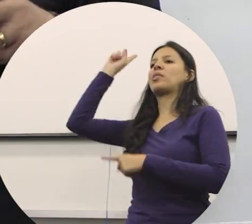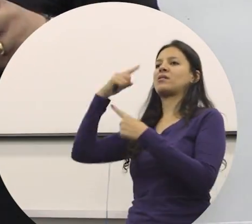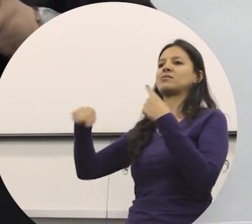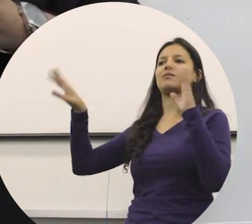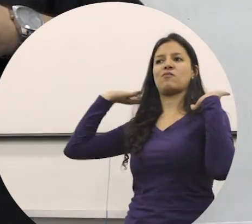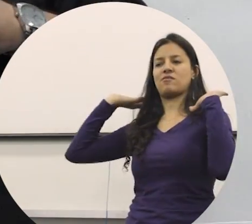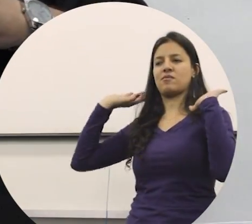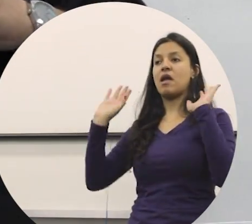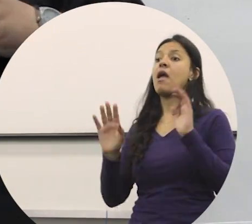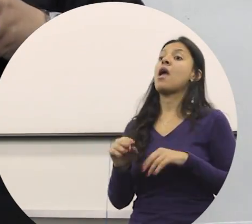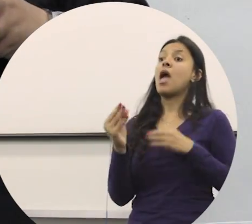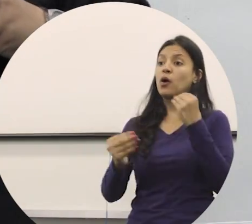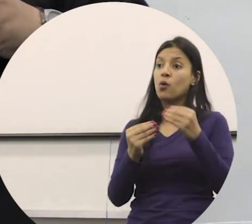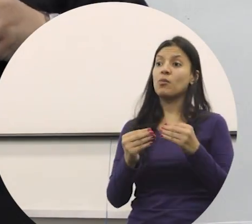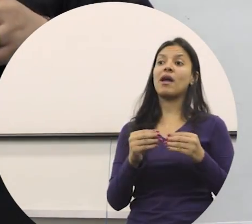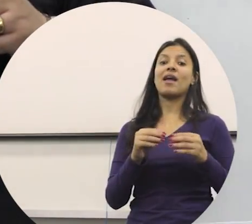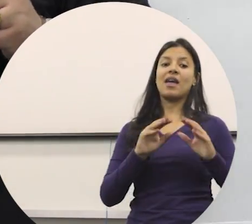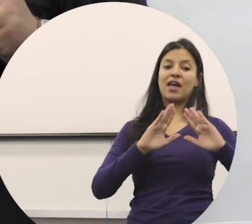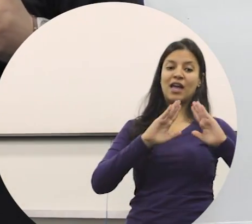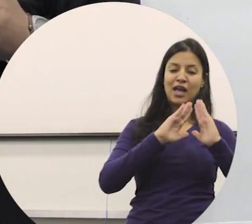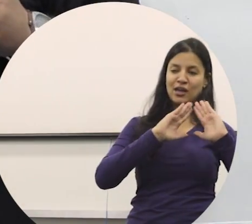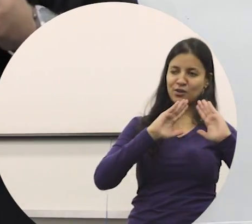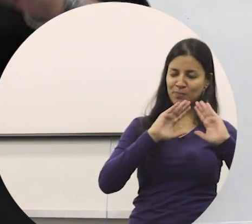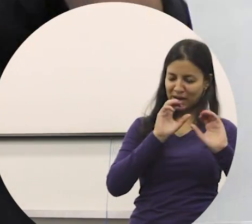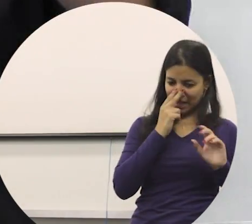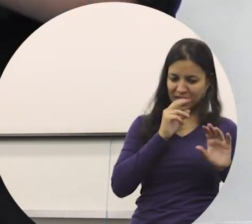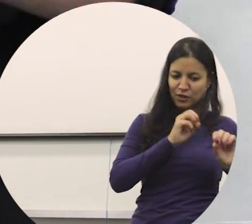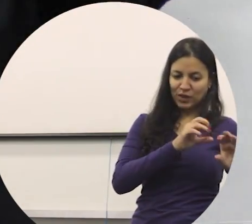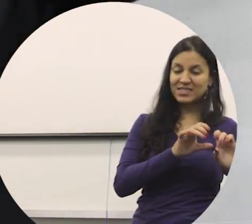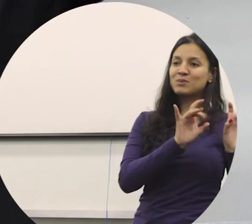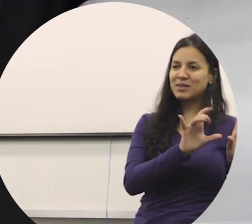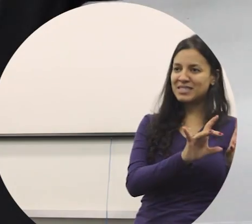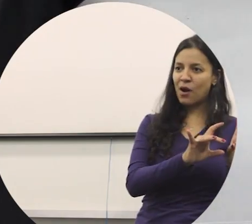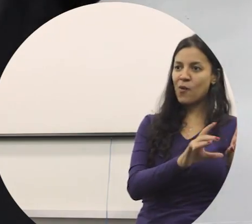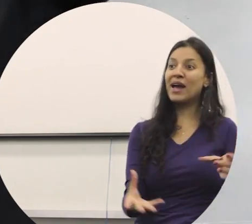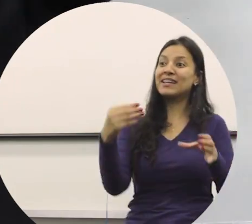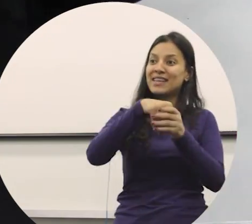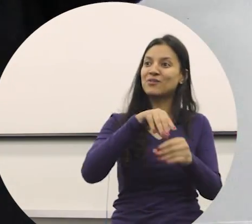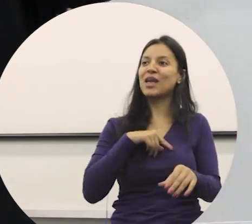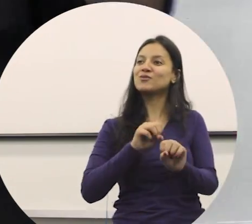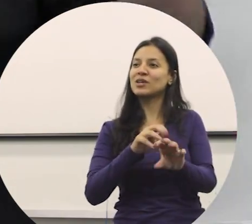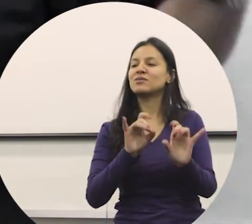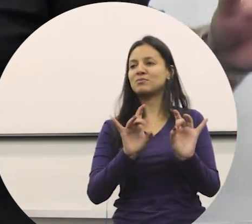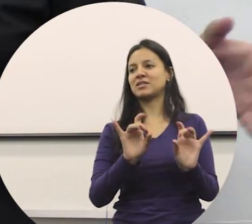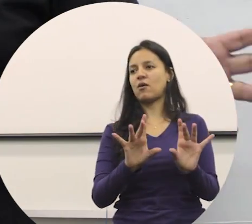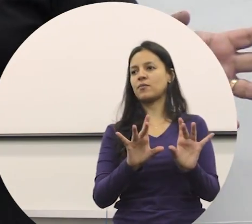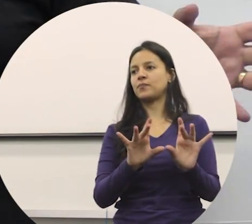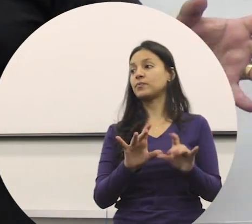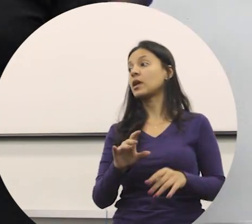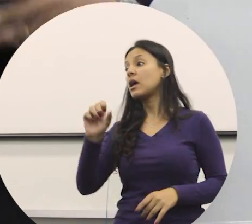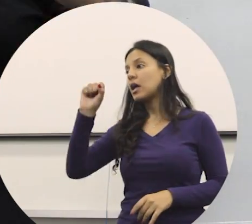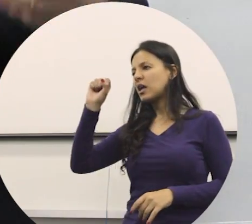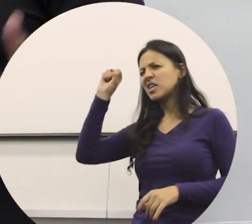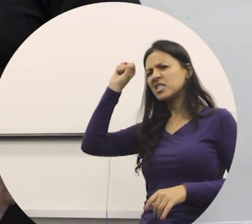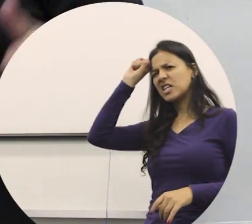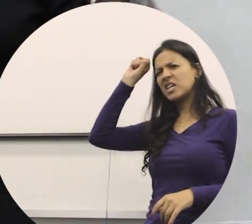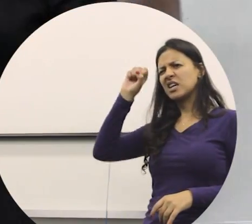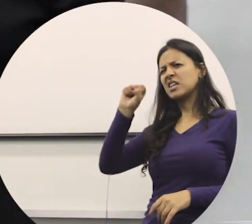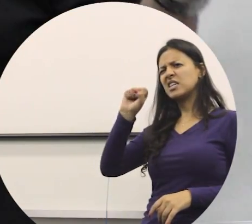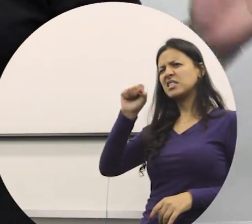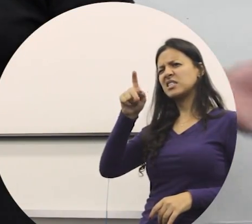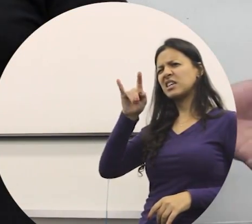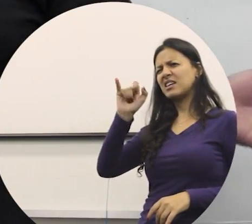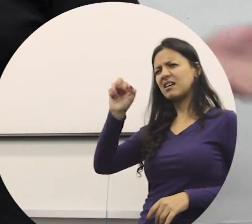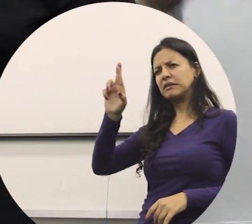educação especial dentro da educação especial, né? Porque no texto do SCRI ele já faz, ó, educação de surdos não é educação especial. Educação de